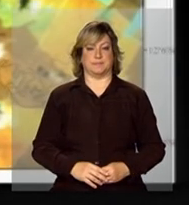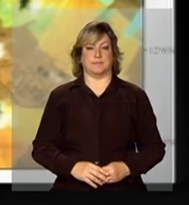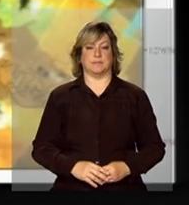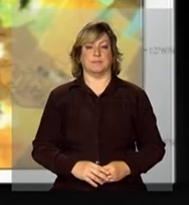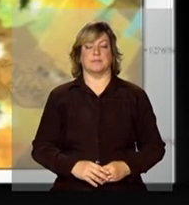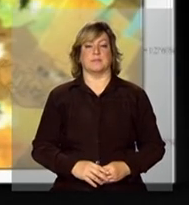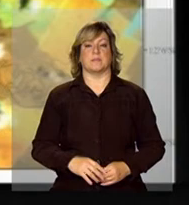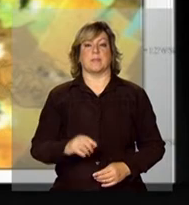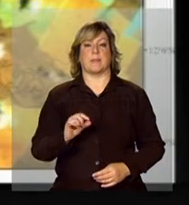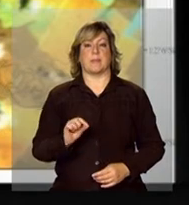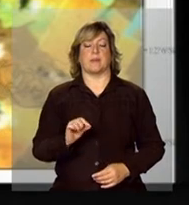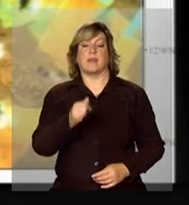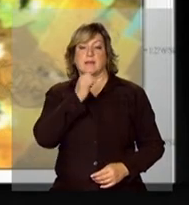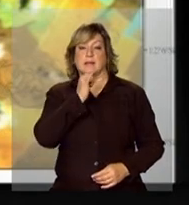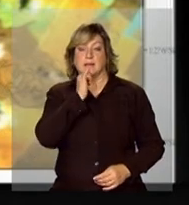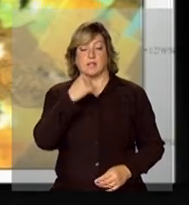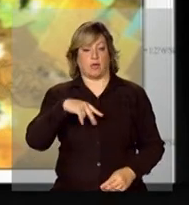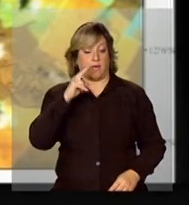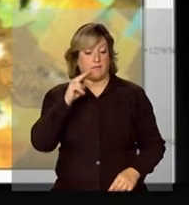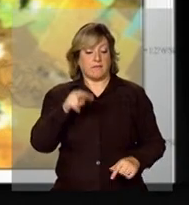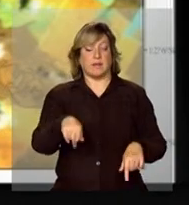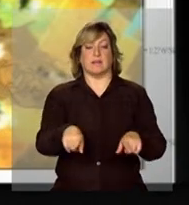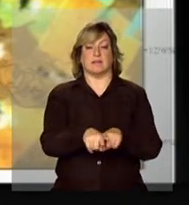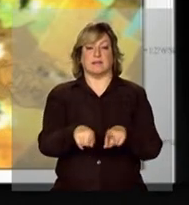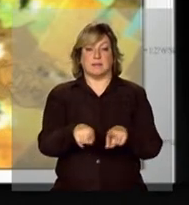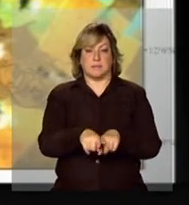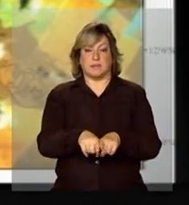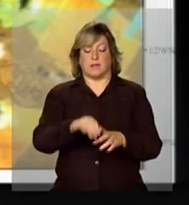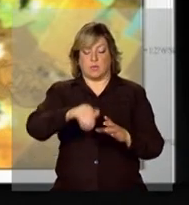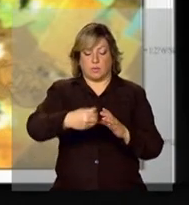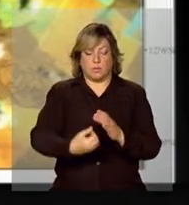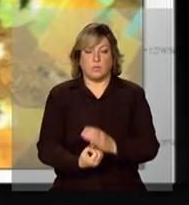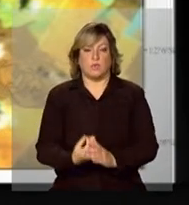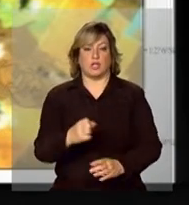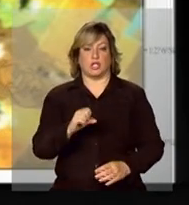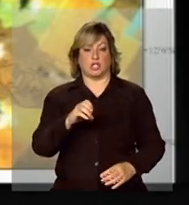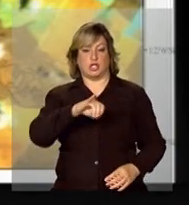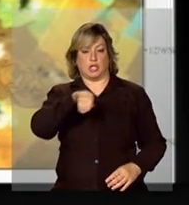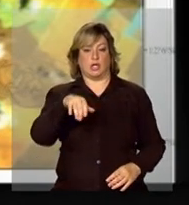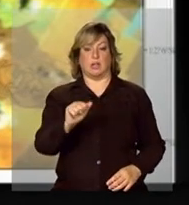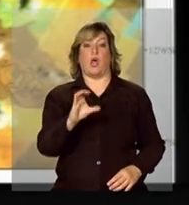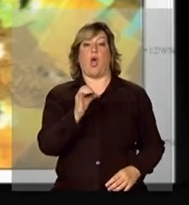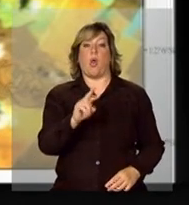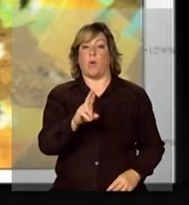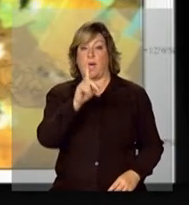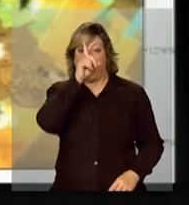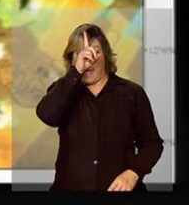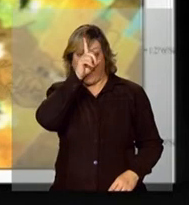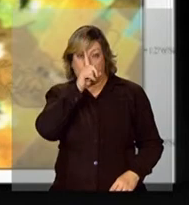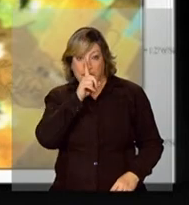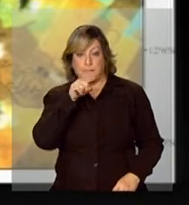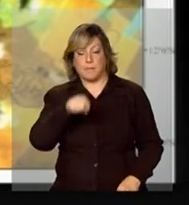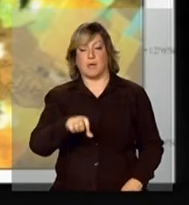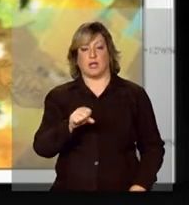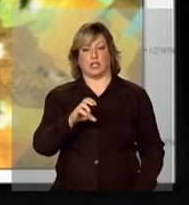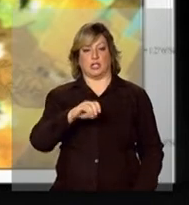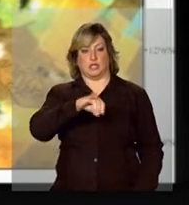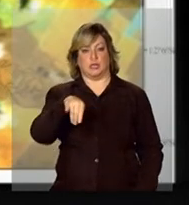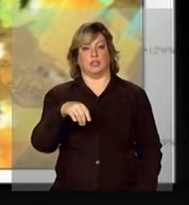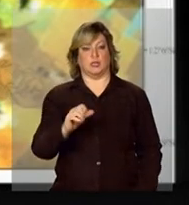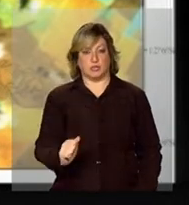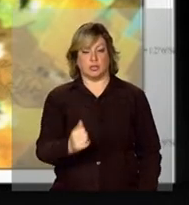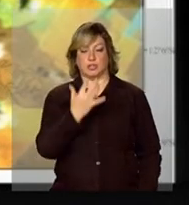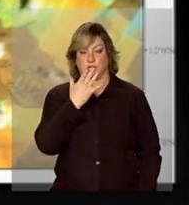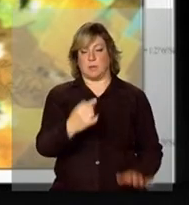Aqui também a gente vê, no caso, uma imagem que mostra muito bem o plantio de soja, né, nessa tonalidade amarelo, dada essa composição colorida dessa